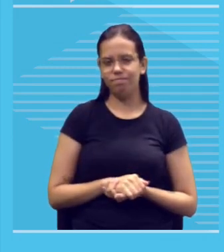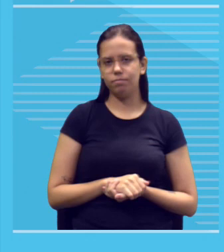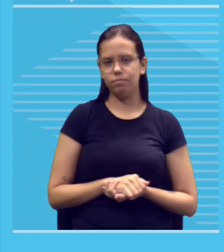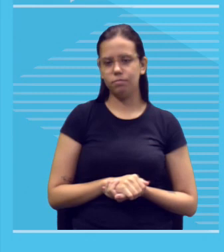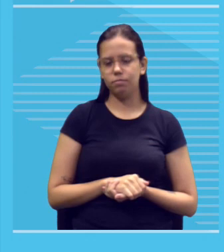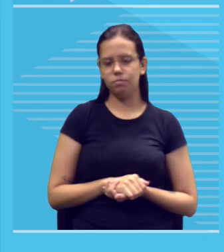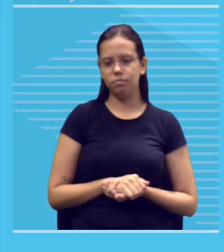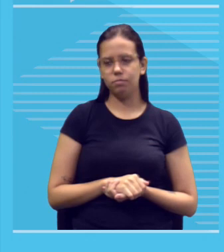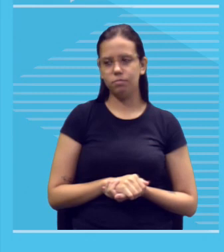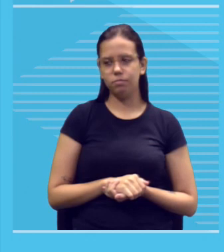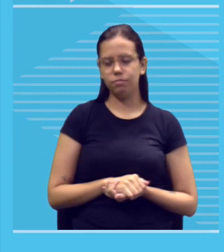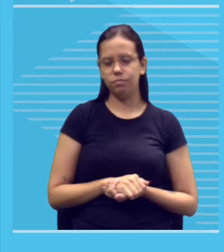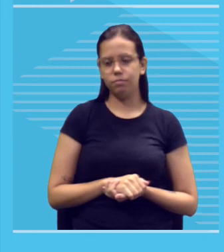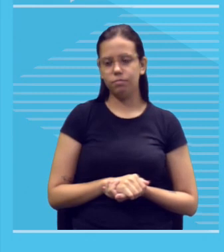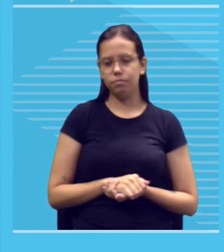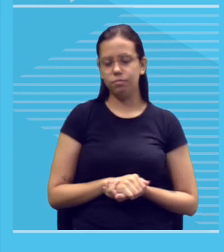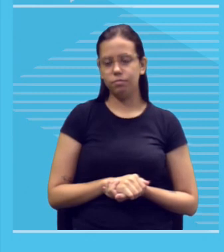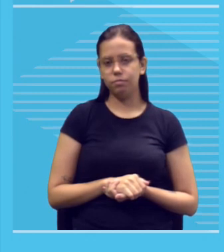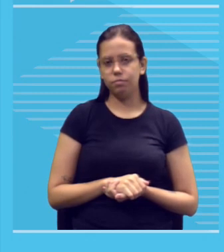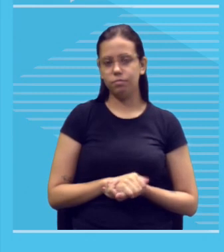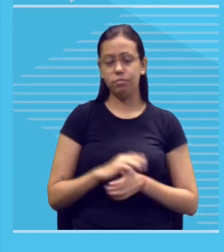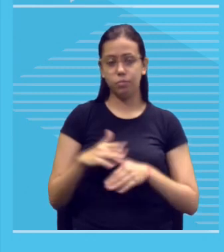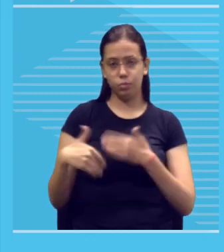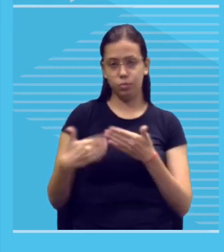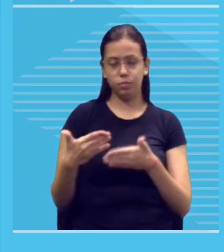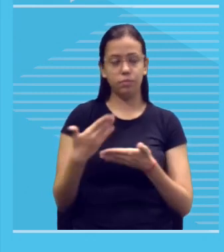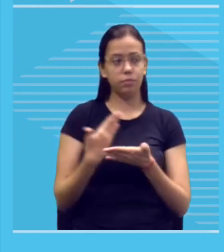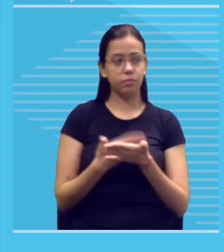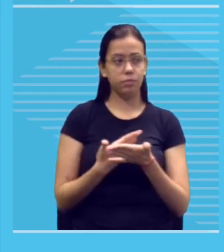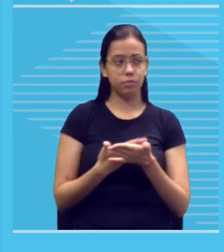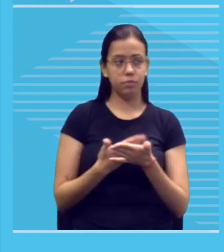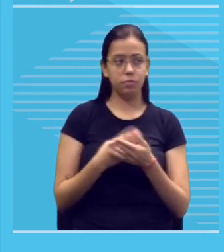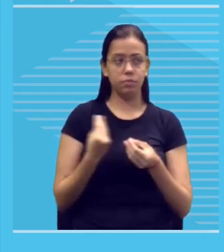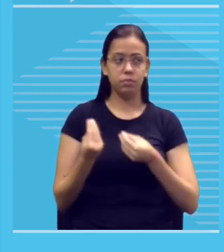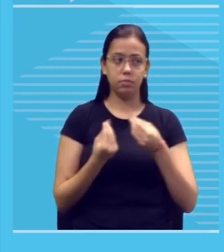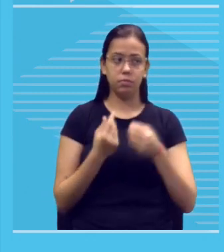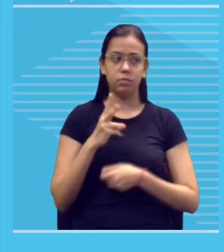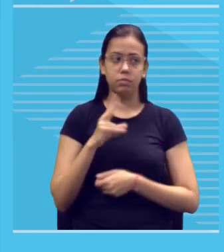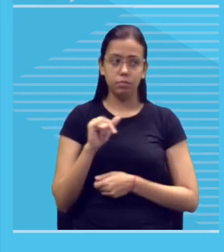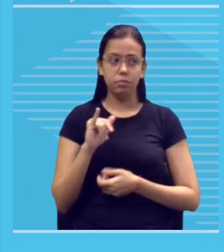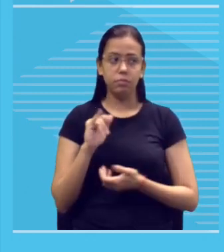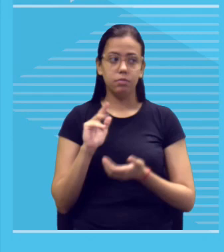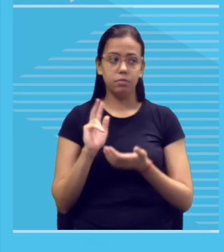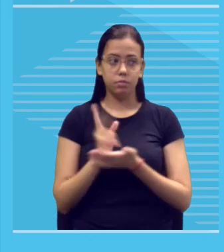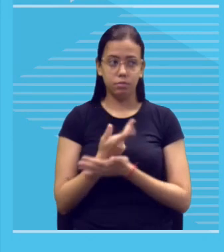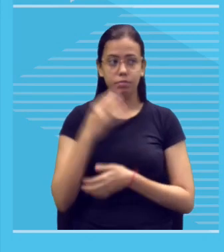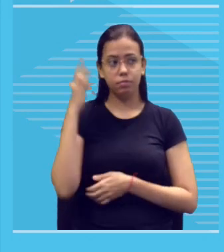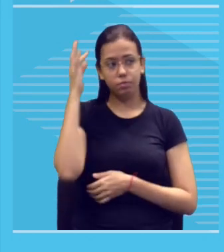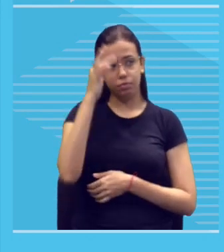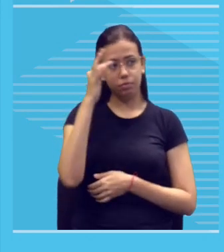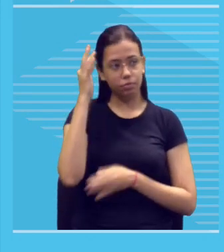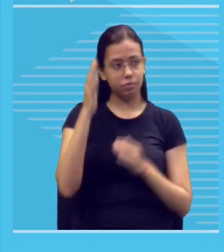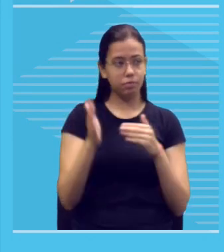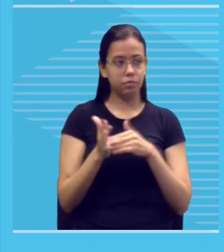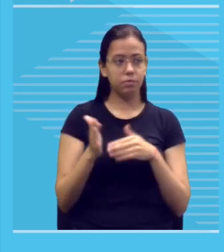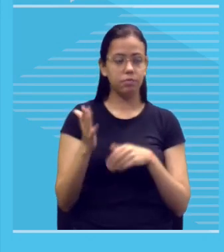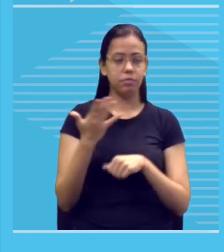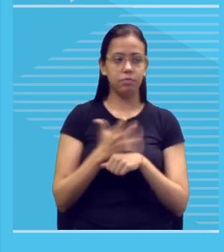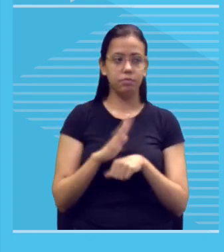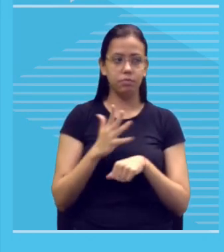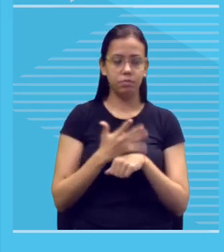o desenvolvimento da nossa aula né como é que a gente vai levar a teoria a prática